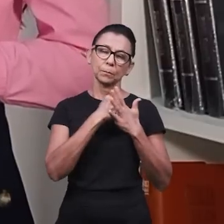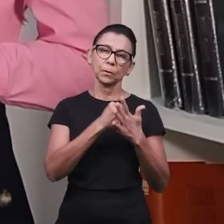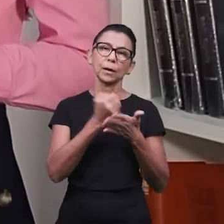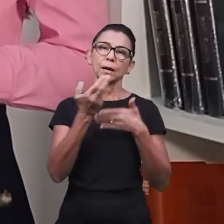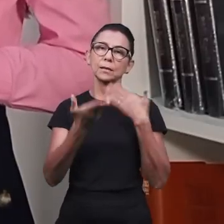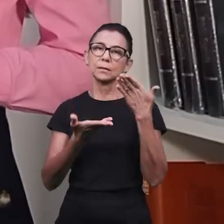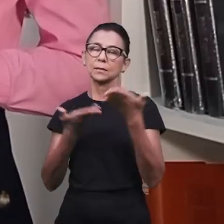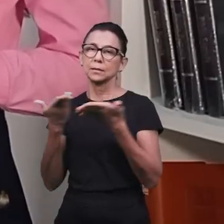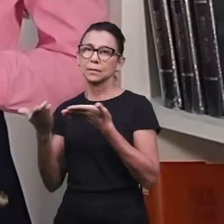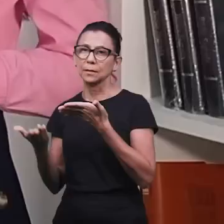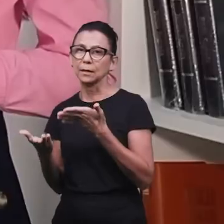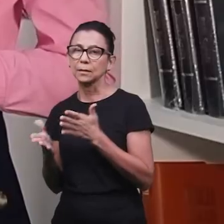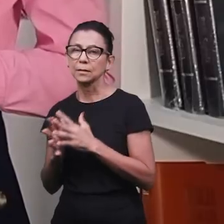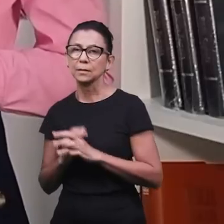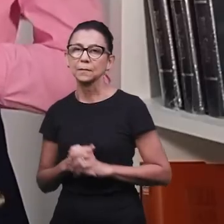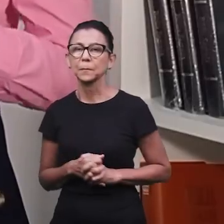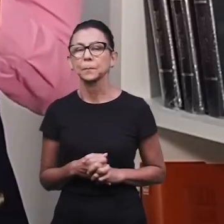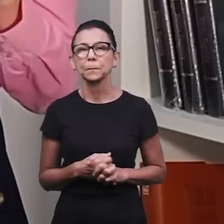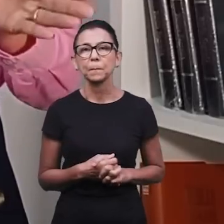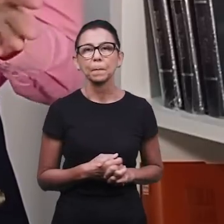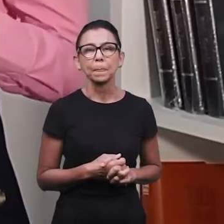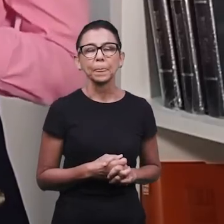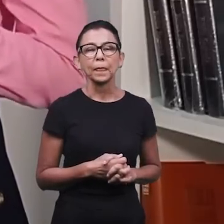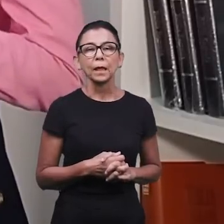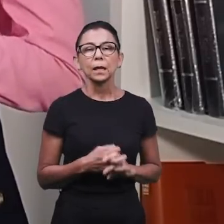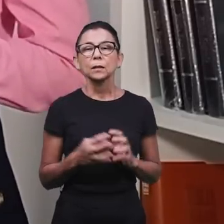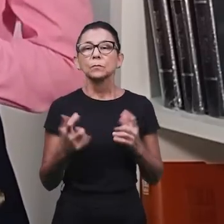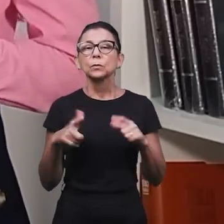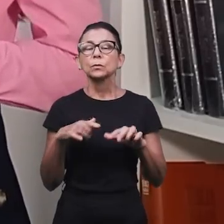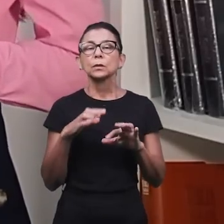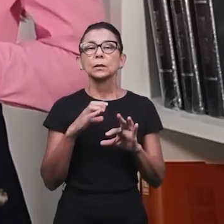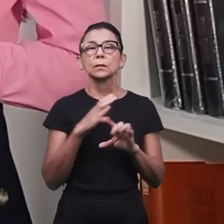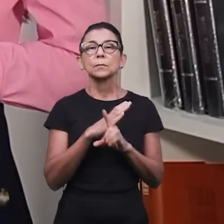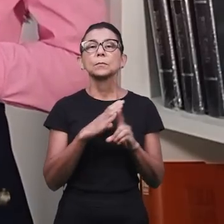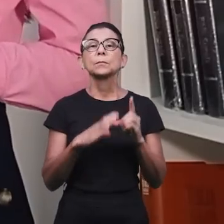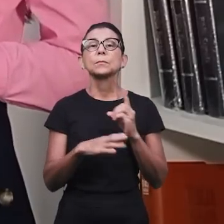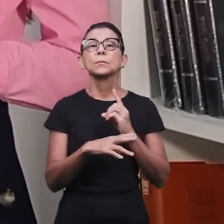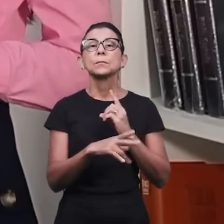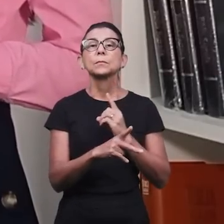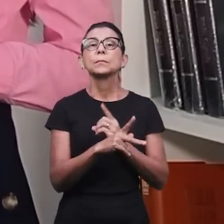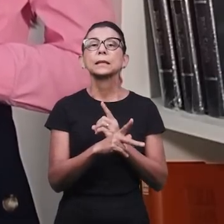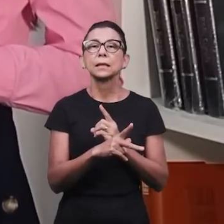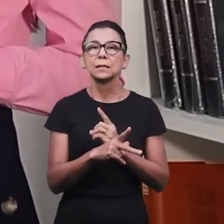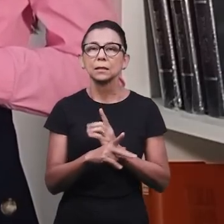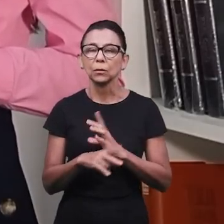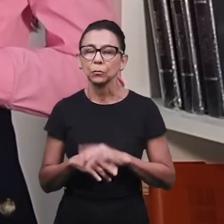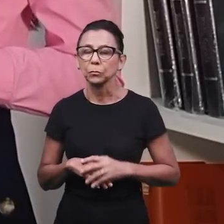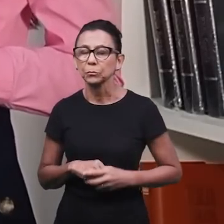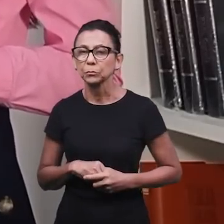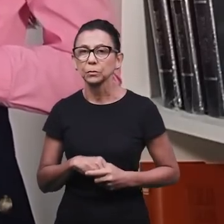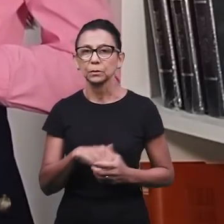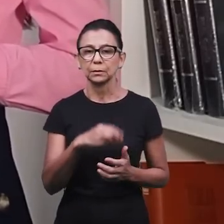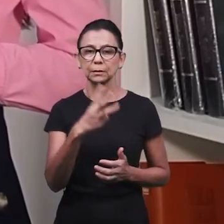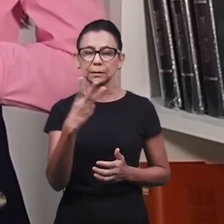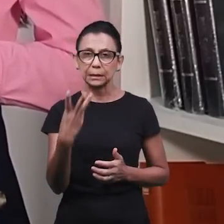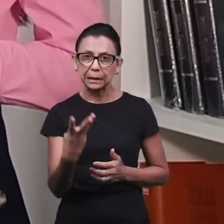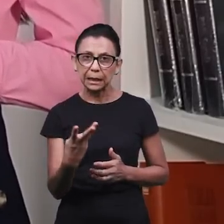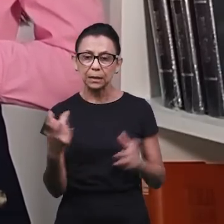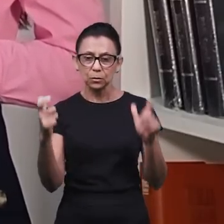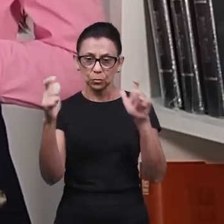irmãos. Tem pontos de pregação, pastor? E quantos pontos de pregação tem? Hoje nós temos 3 pontos de pregação, um